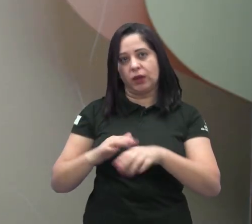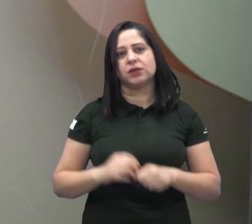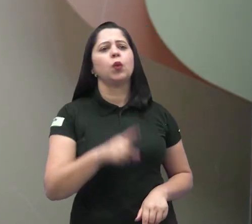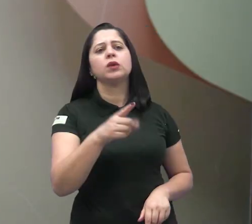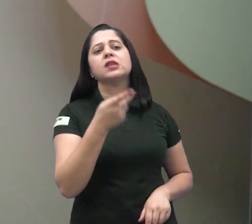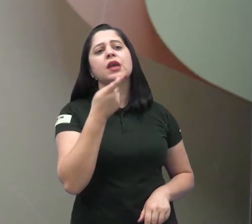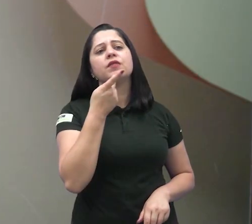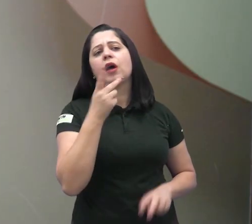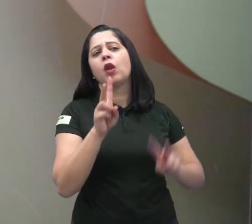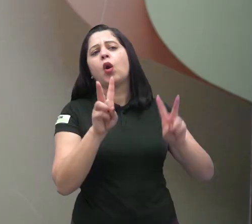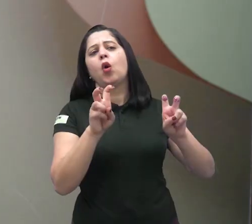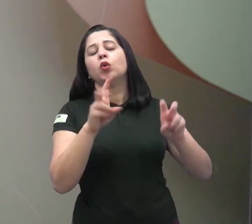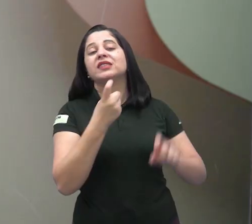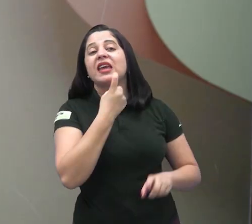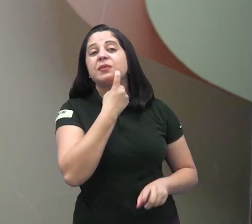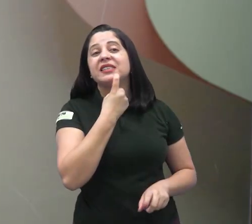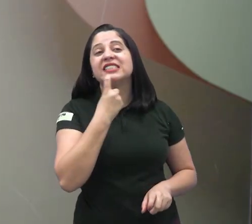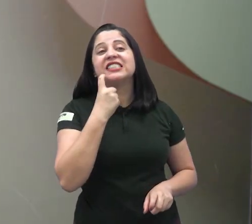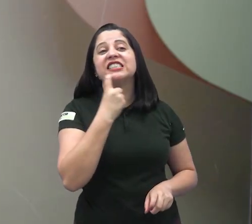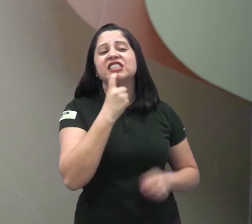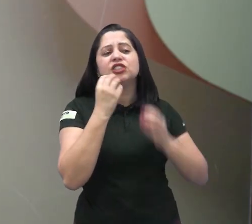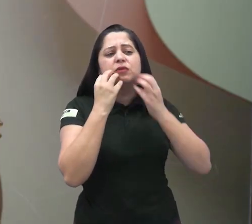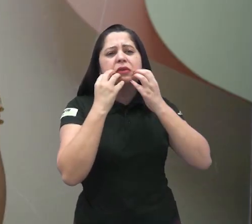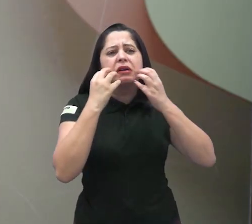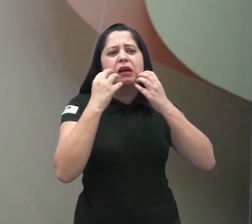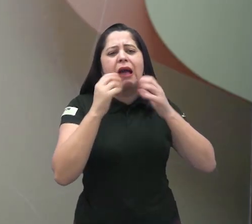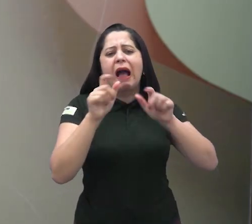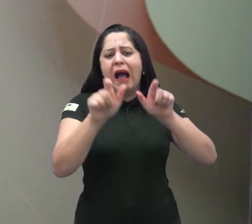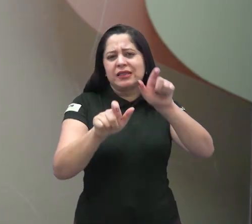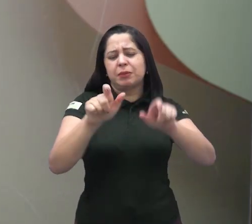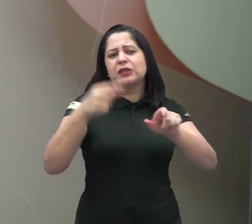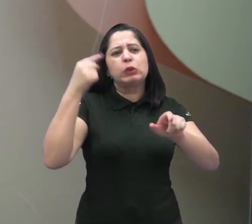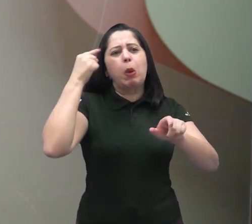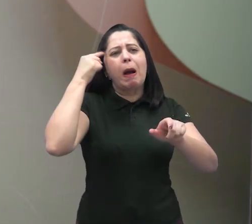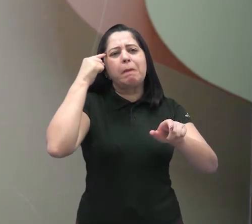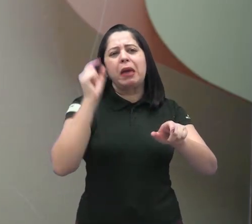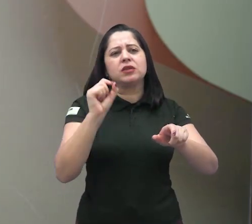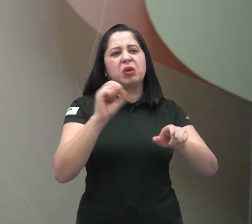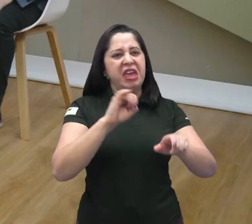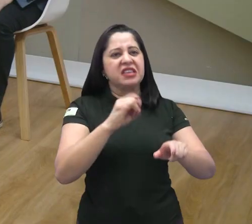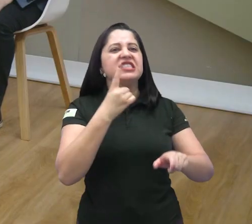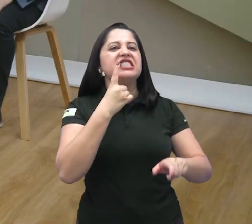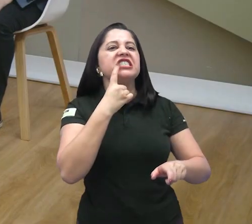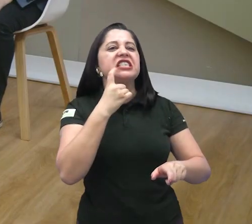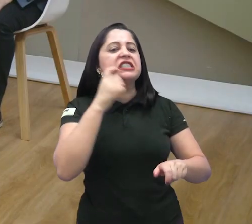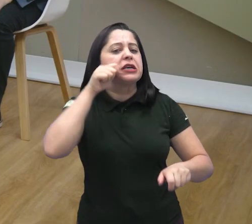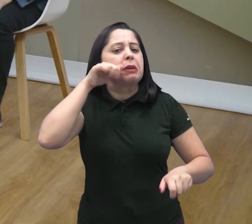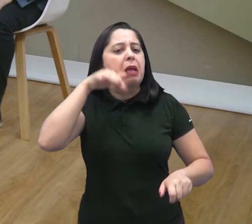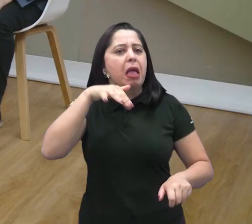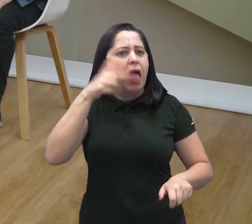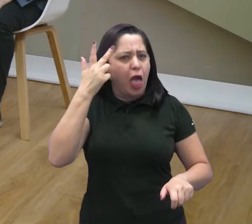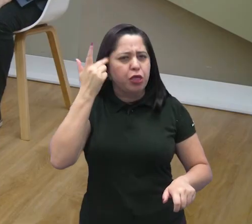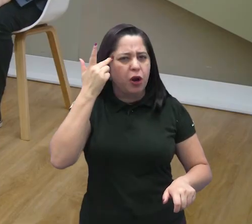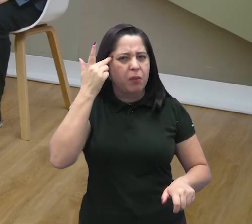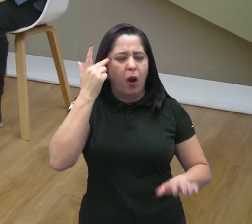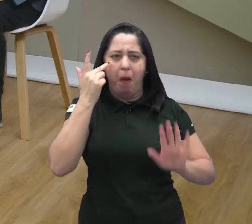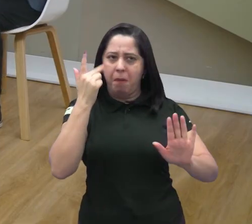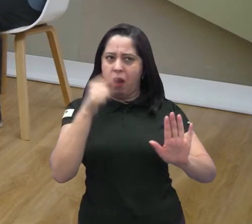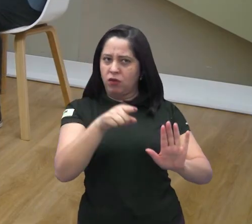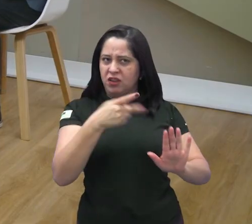sobre gengivite, as pessoas costumam achar que a gengiva sangrar é normal. Mas você me falou nos bastidores que não